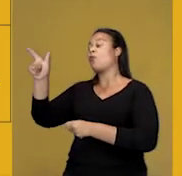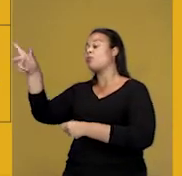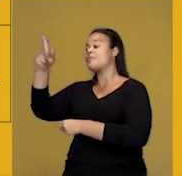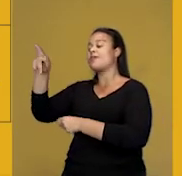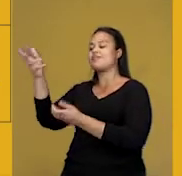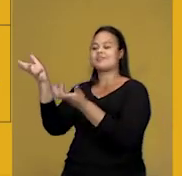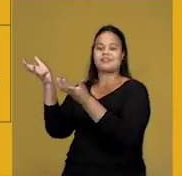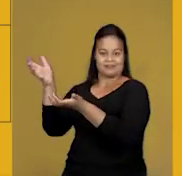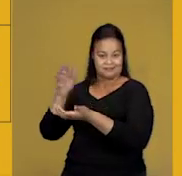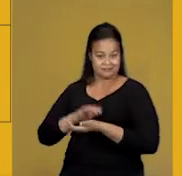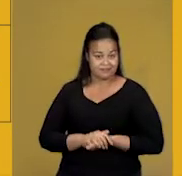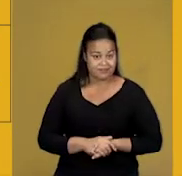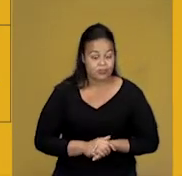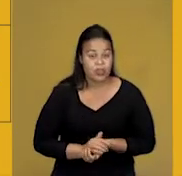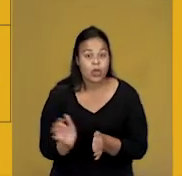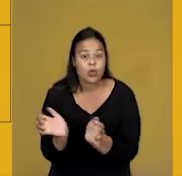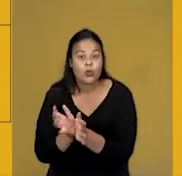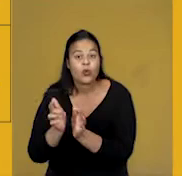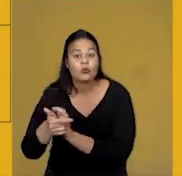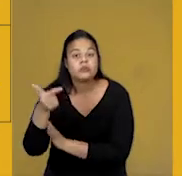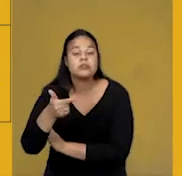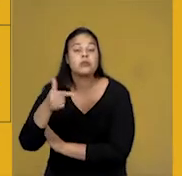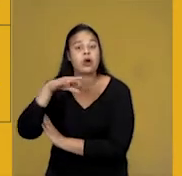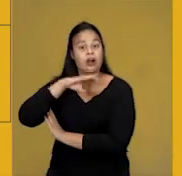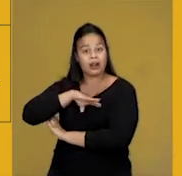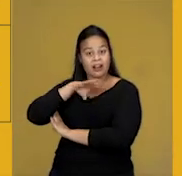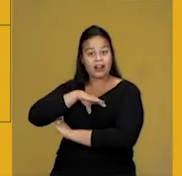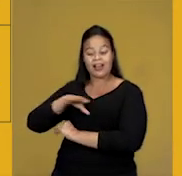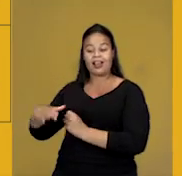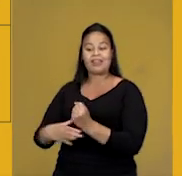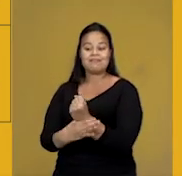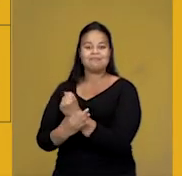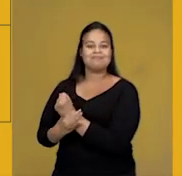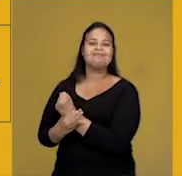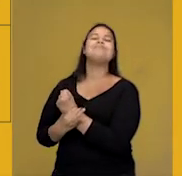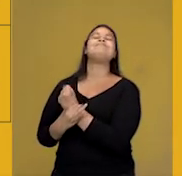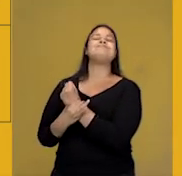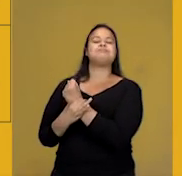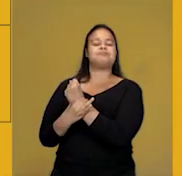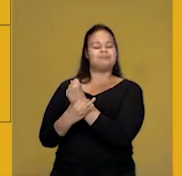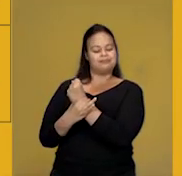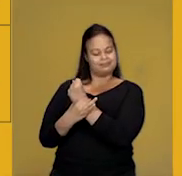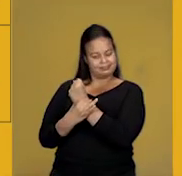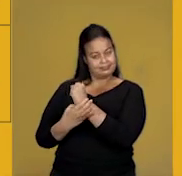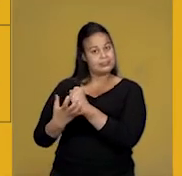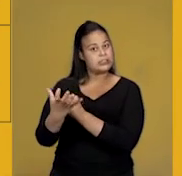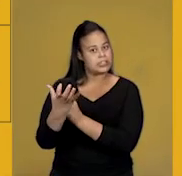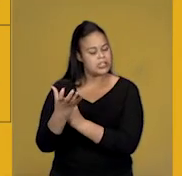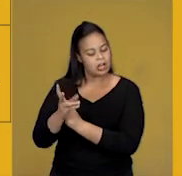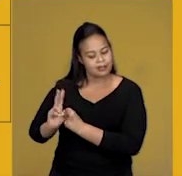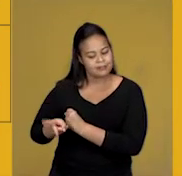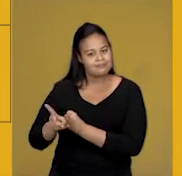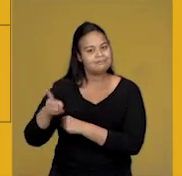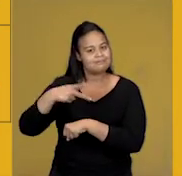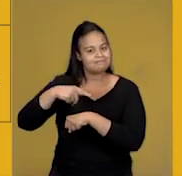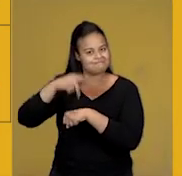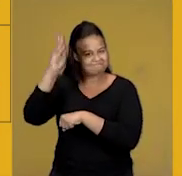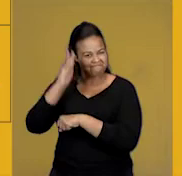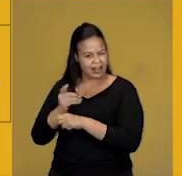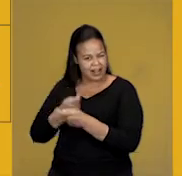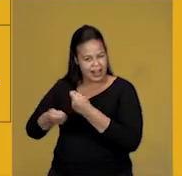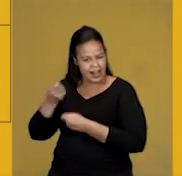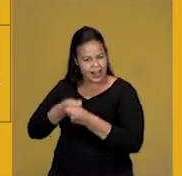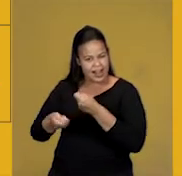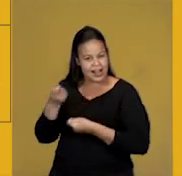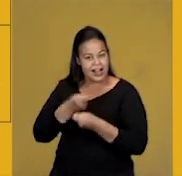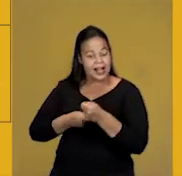segundo partido é o Partido Português, é o Partido Absolutista, que queria manter o Brasil fazendo comércio